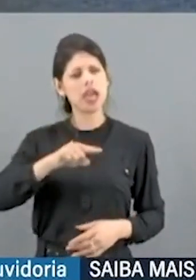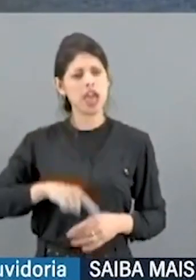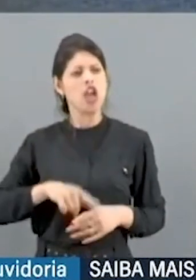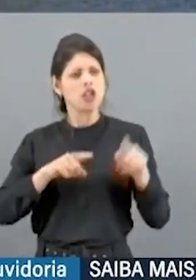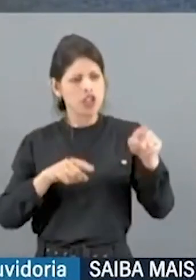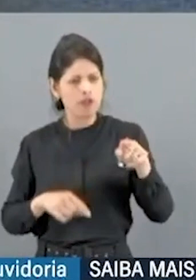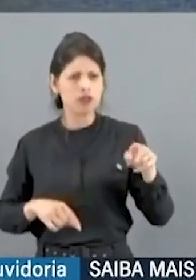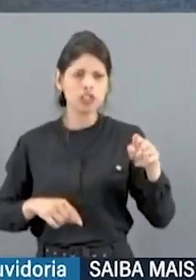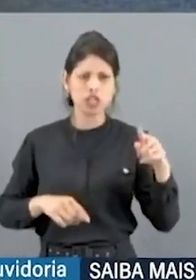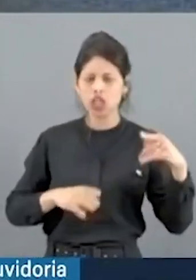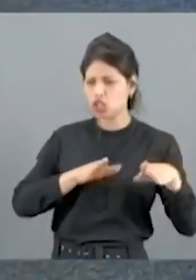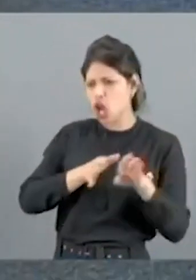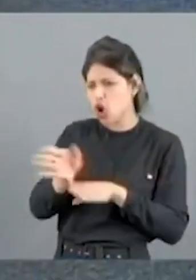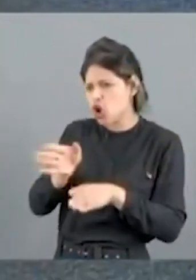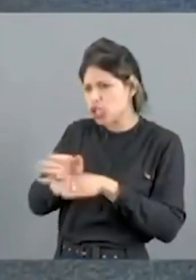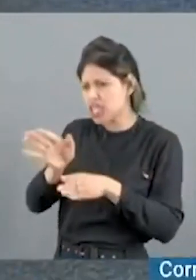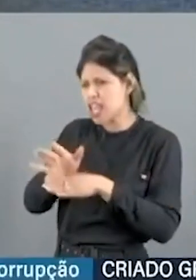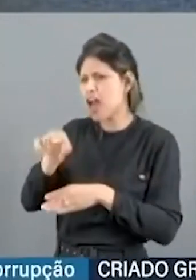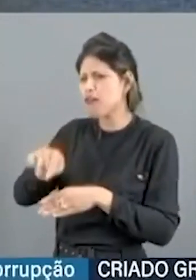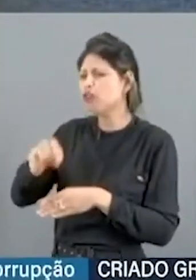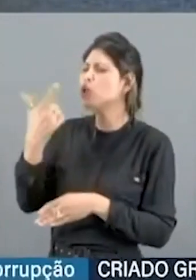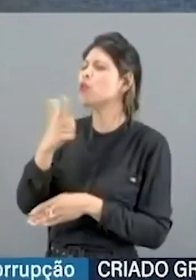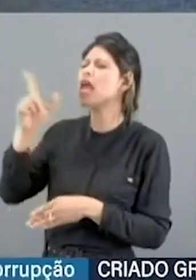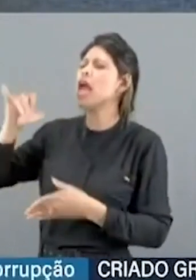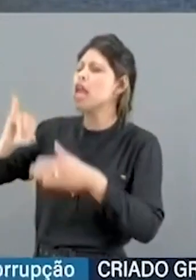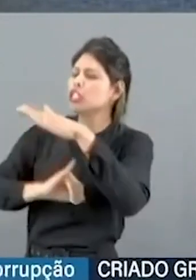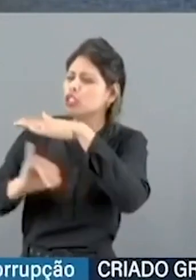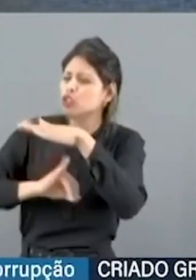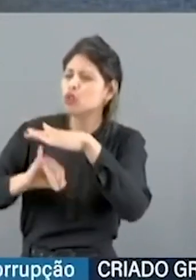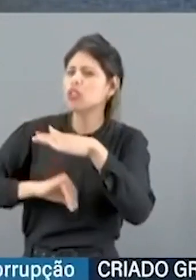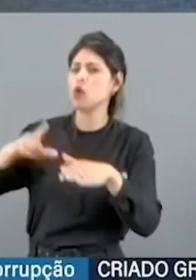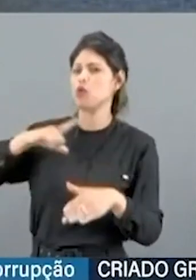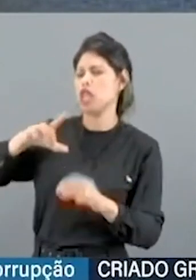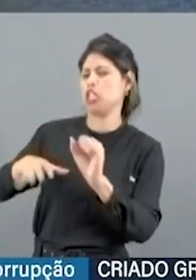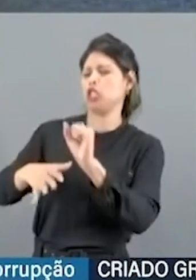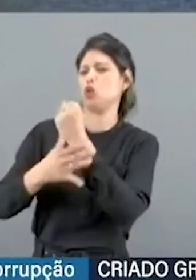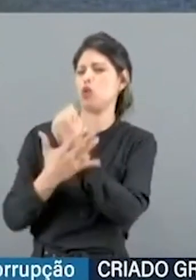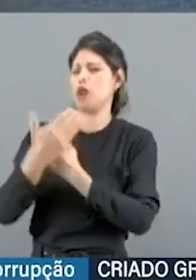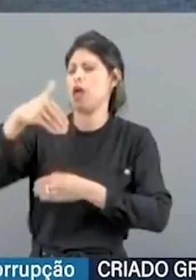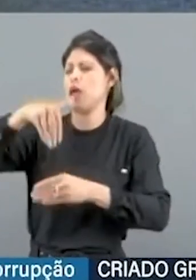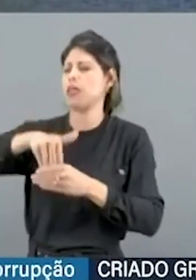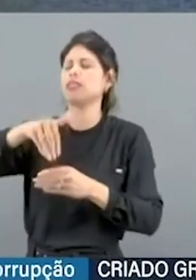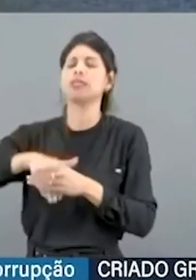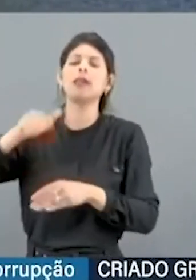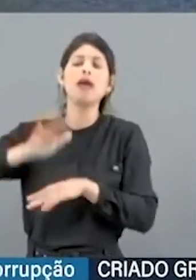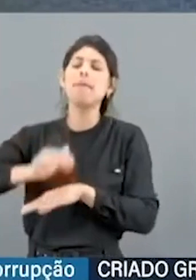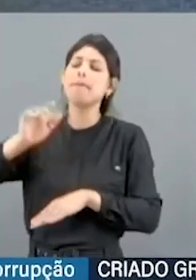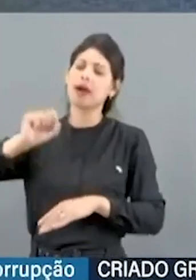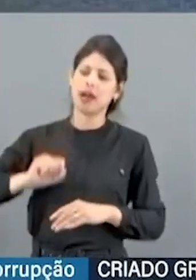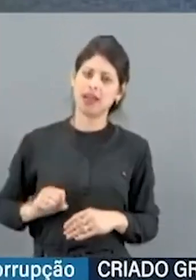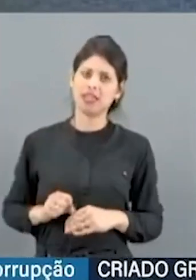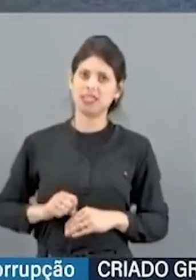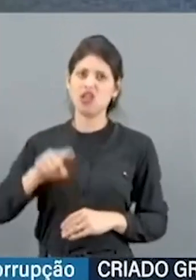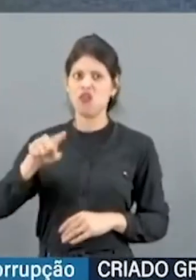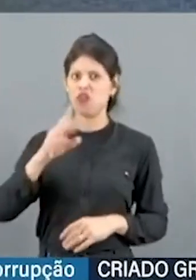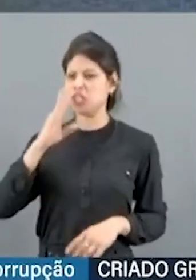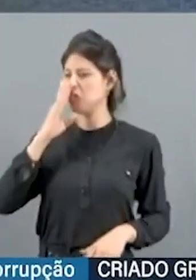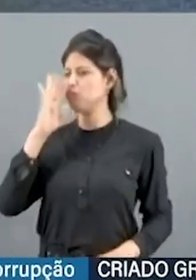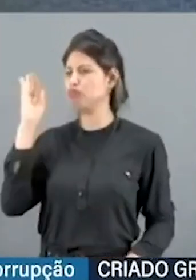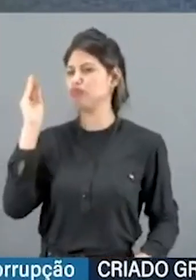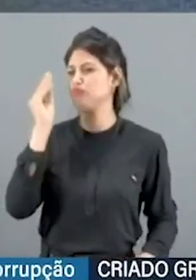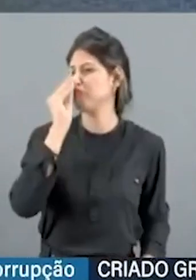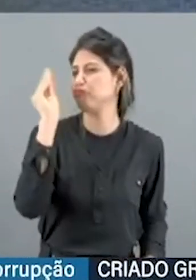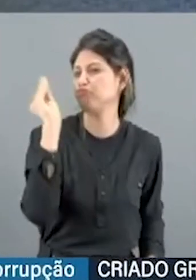recomendaram várias coisas para ter mais segurança na nossa eleição ignoraram